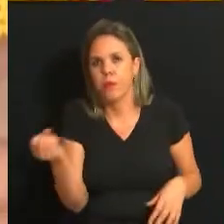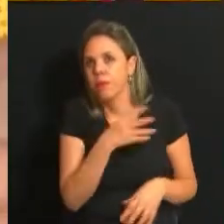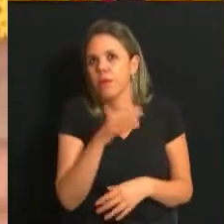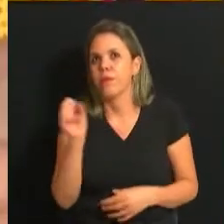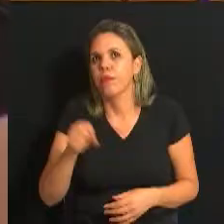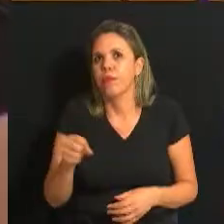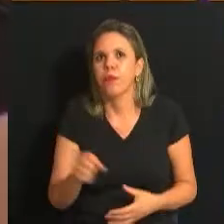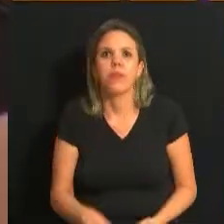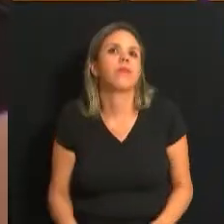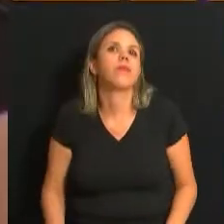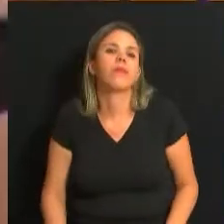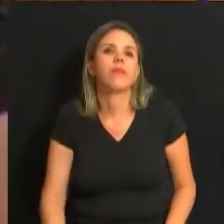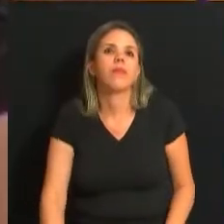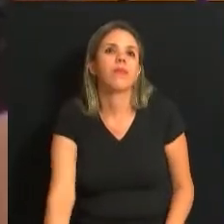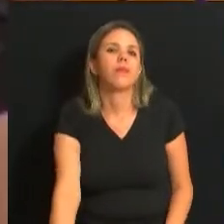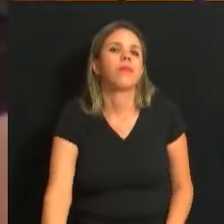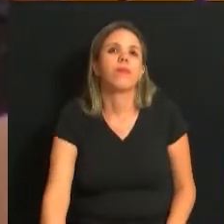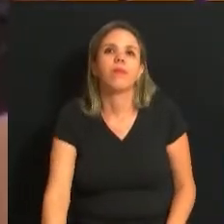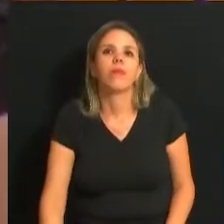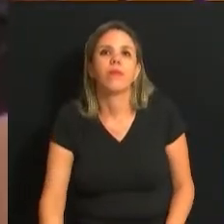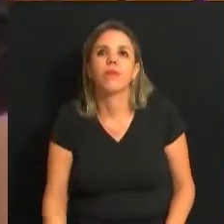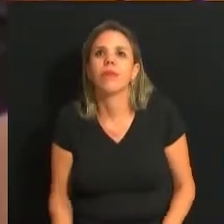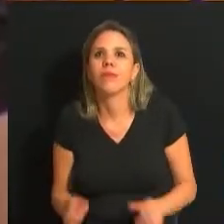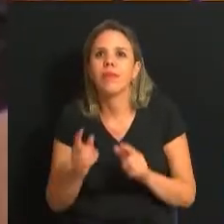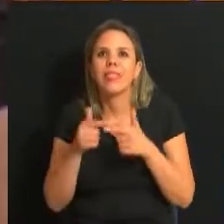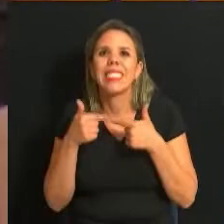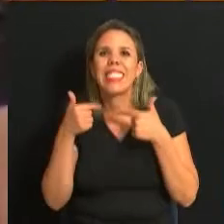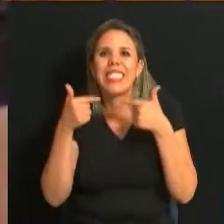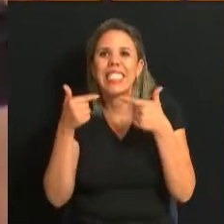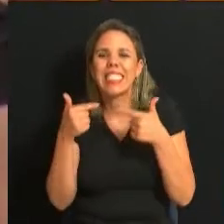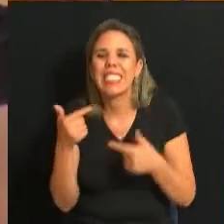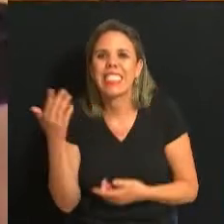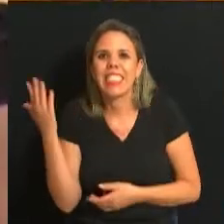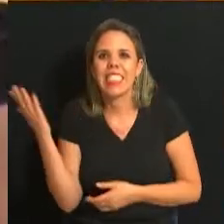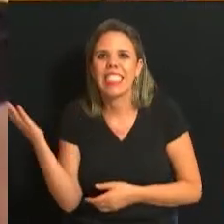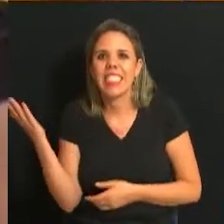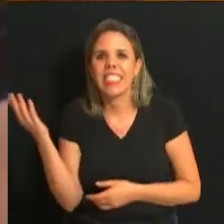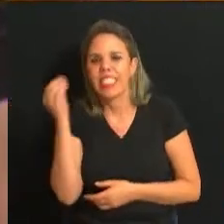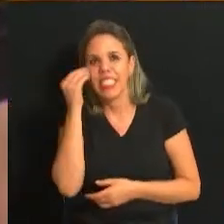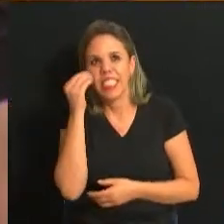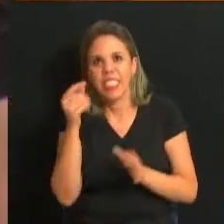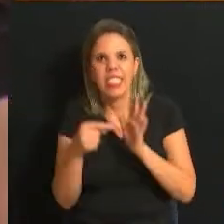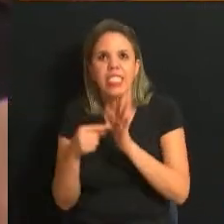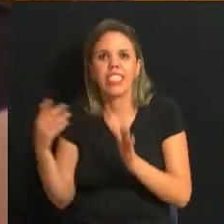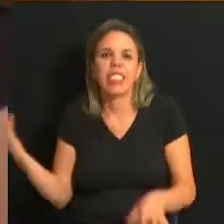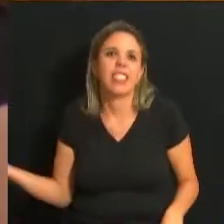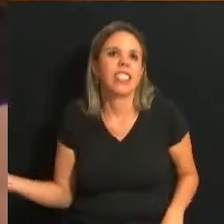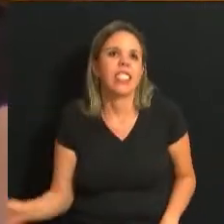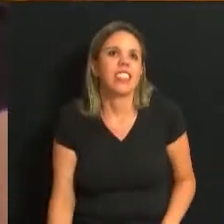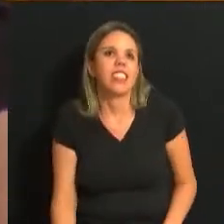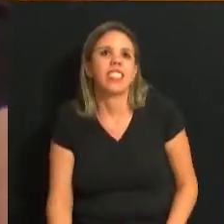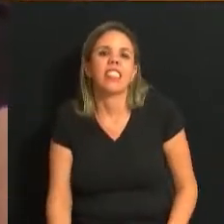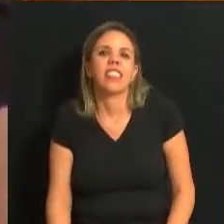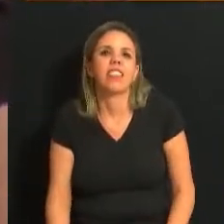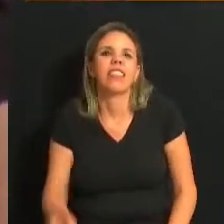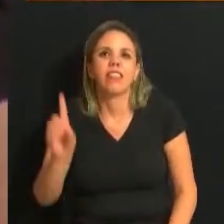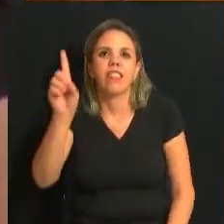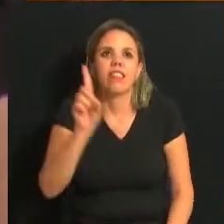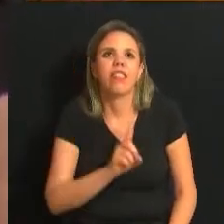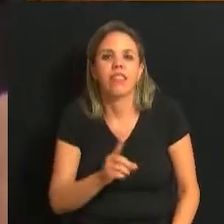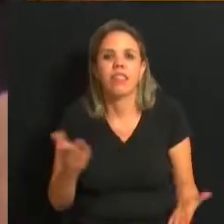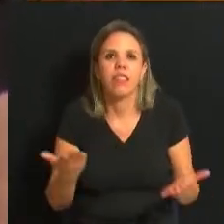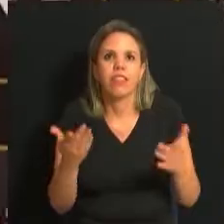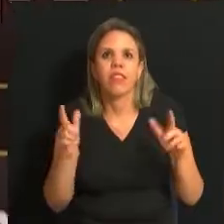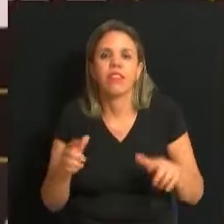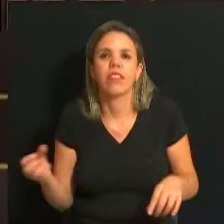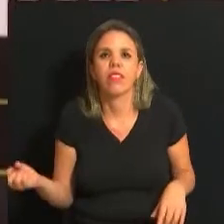sim! A gente vai mostrar até o sorriso. Quer dizer, tentar mostrar, né? Cara, tá chegando agora um ambiente novo,